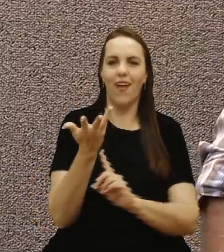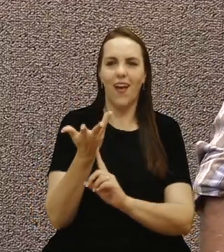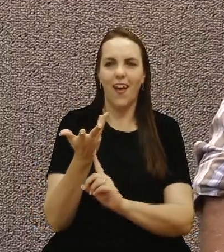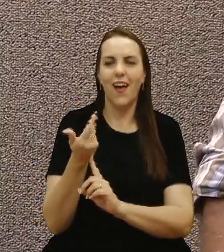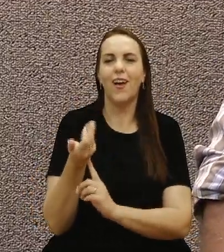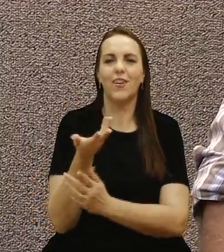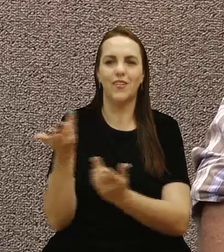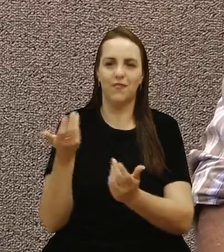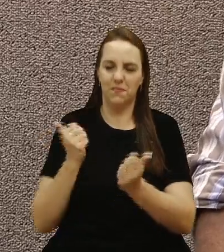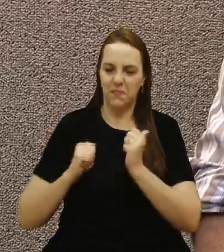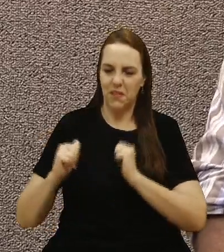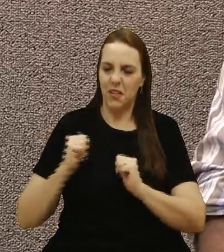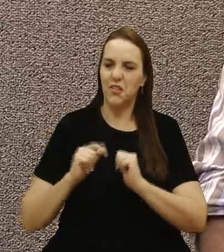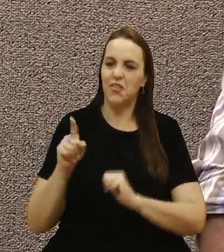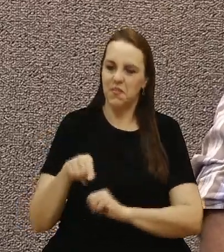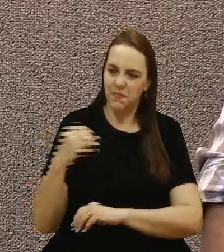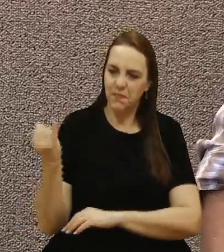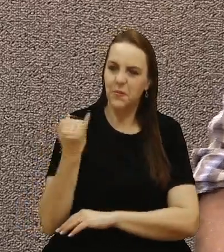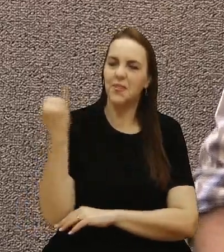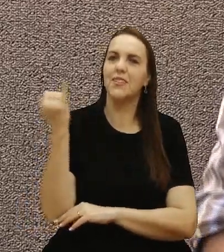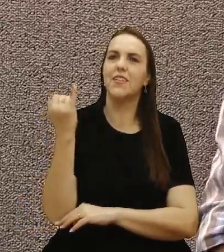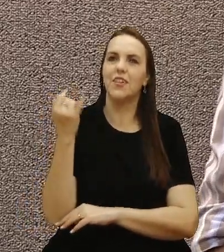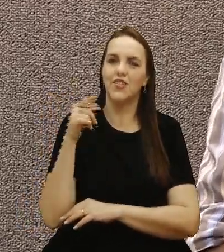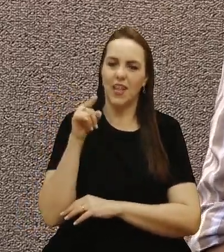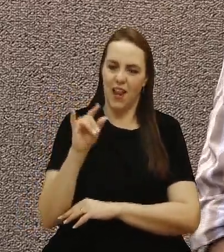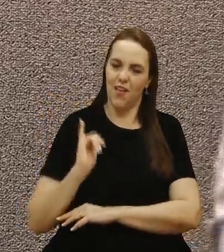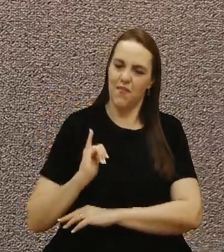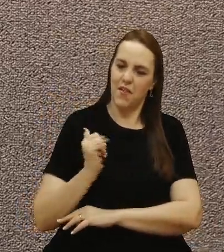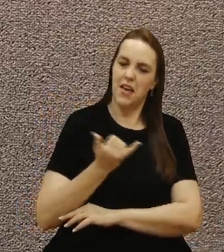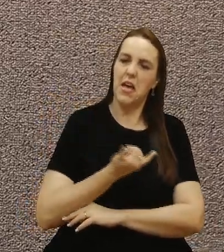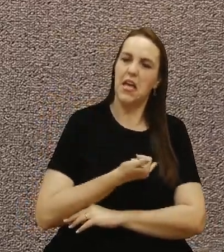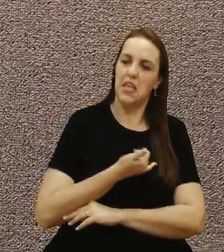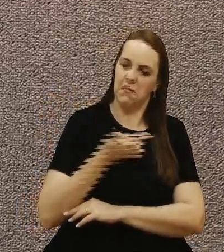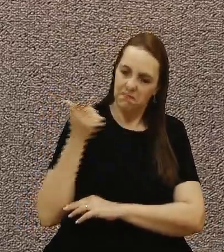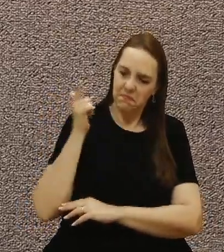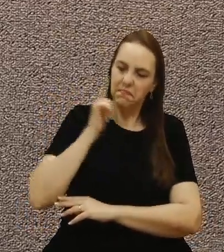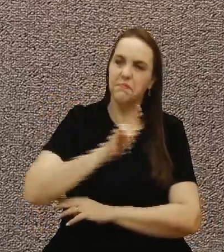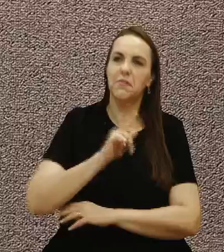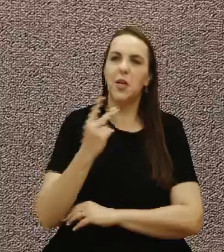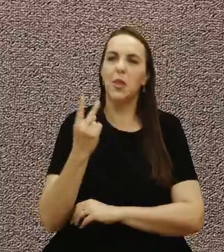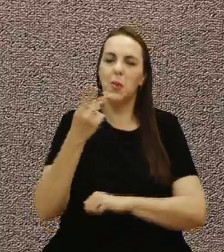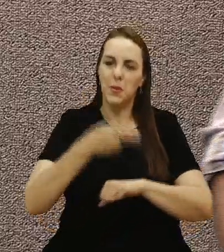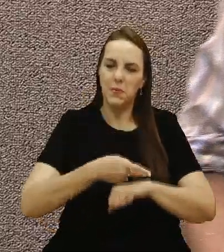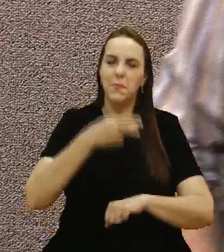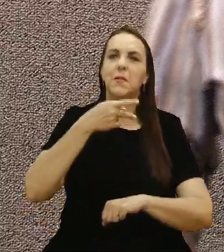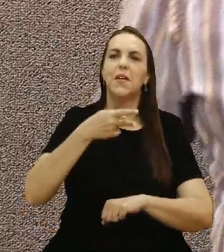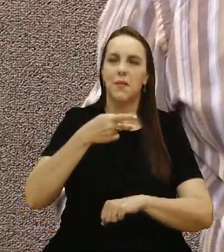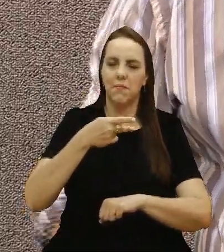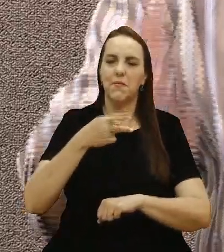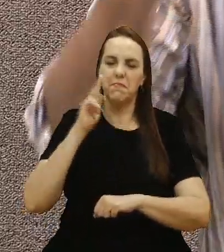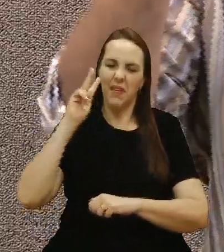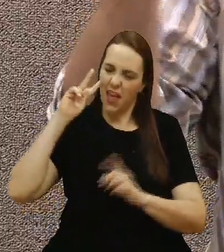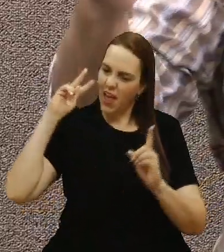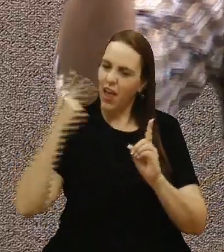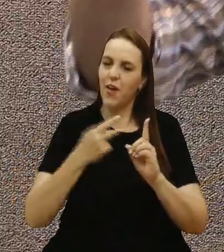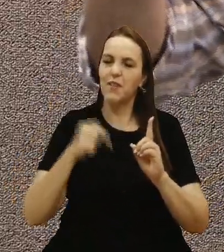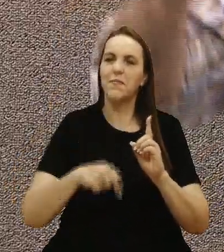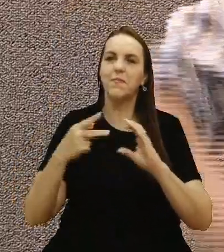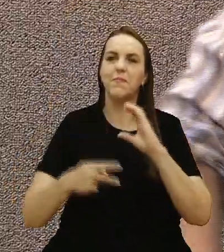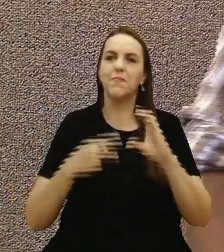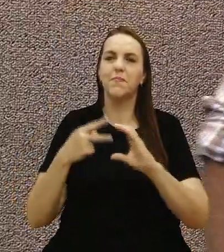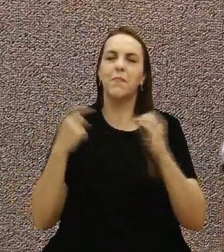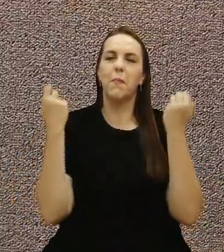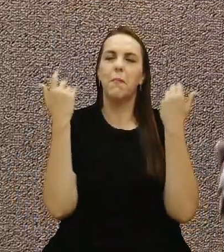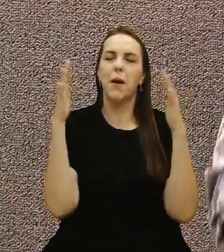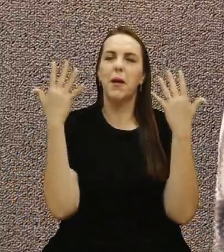Então, chegar no Rodeio Internacional da Vacaria e conquistar 2 prêmios merece o reconhecimento desta casa. Parabéns,